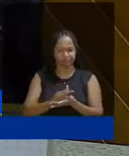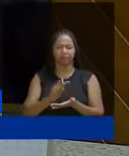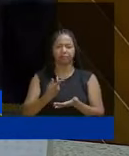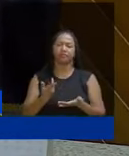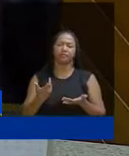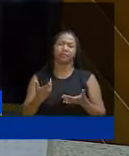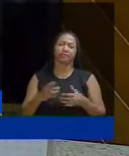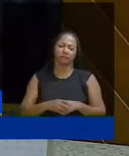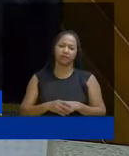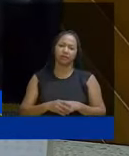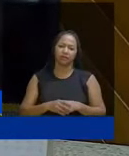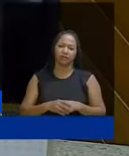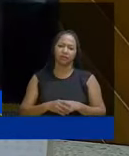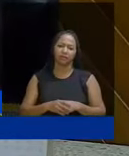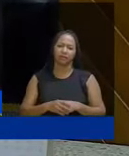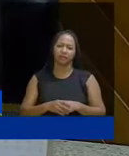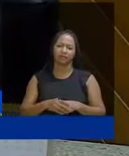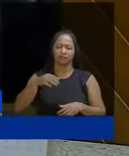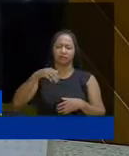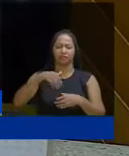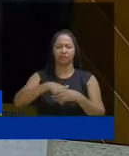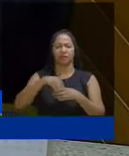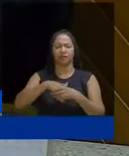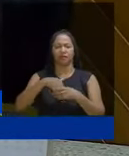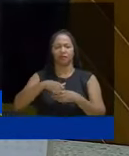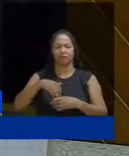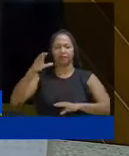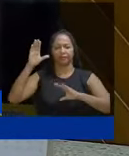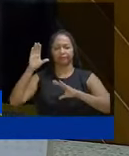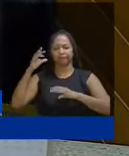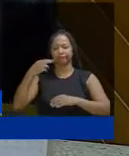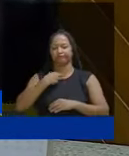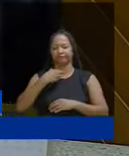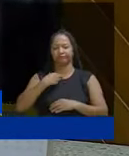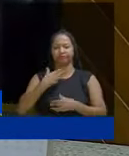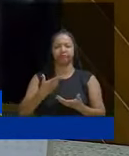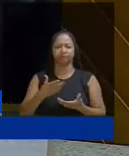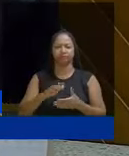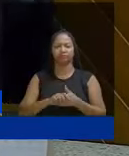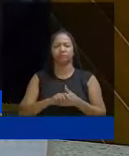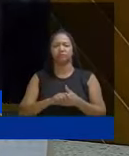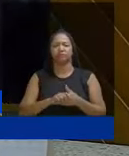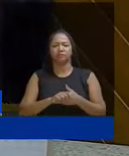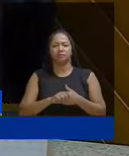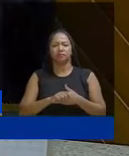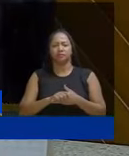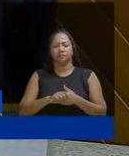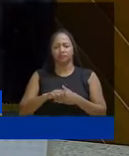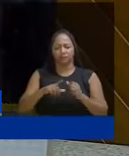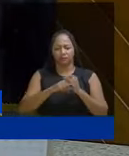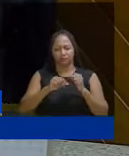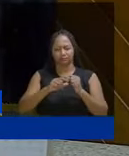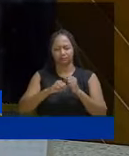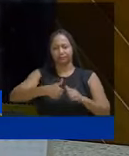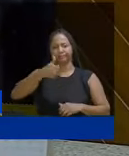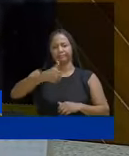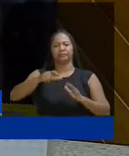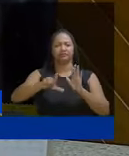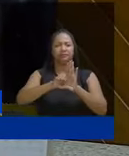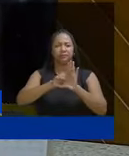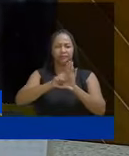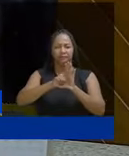caracterização da hipótese de inelegibilidade fundada na linha G do inciso 1 do artigo 1º da